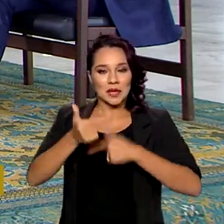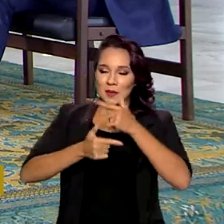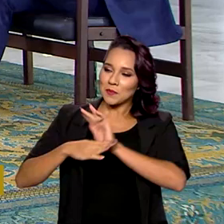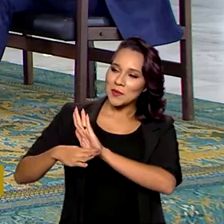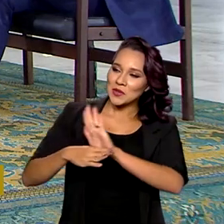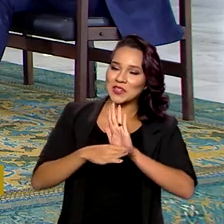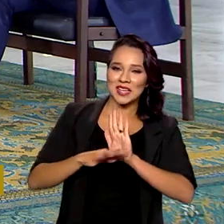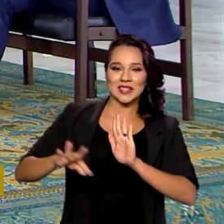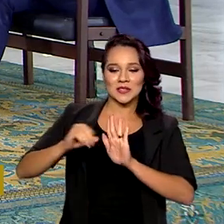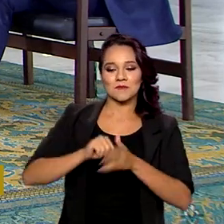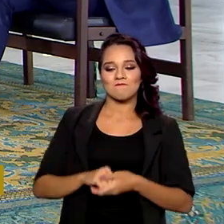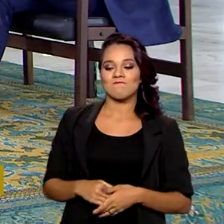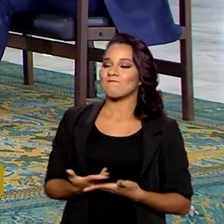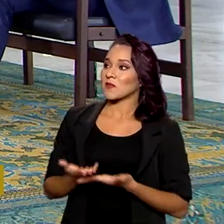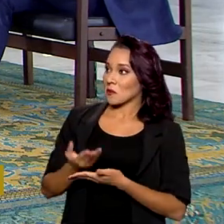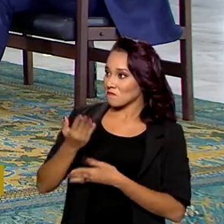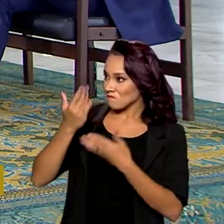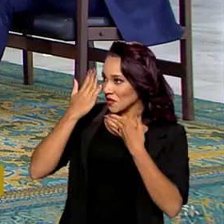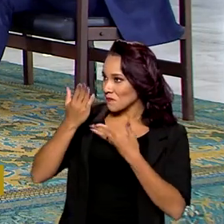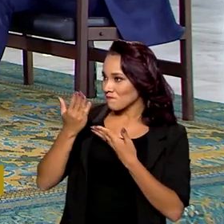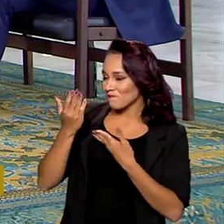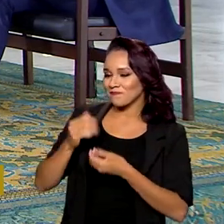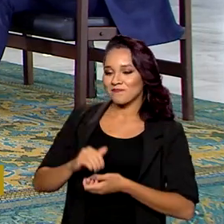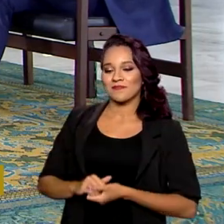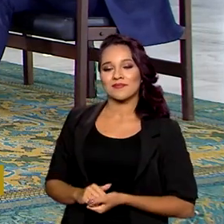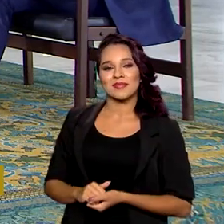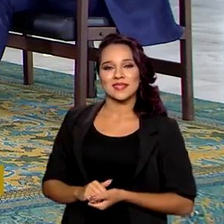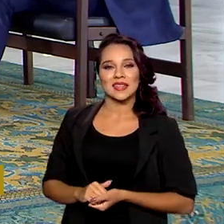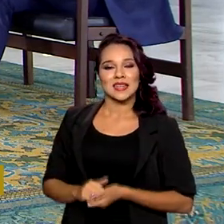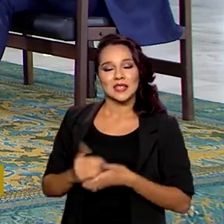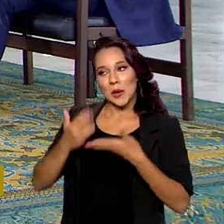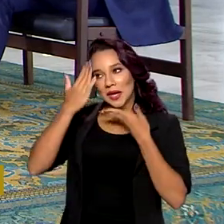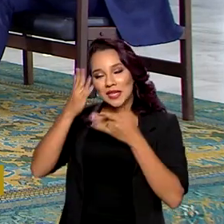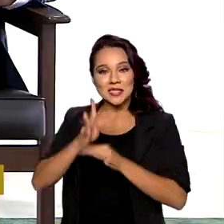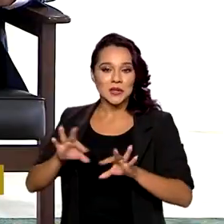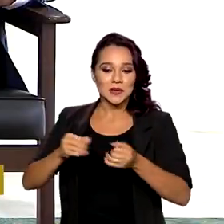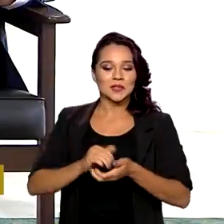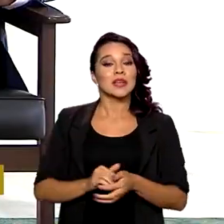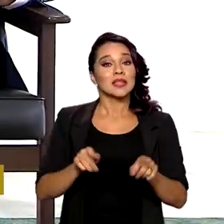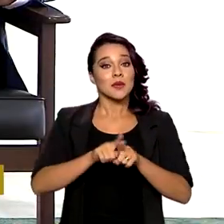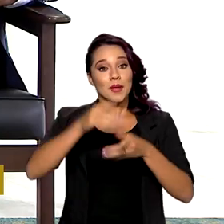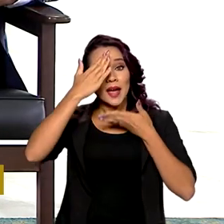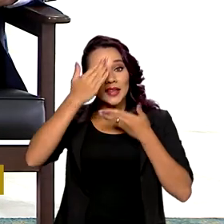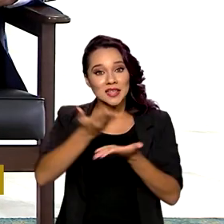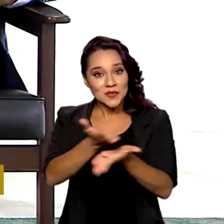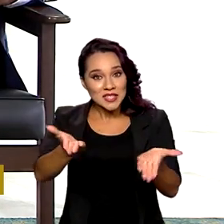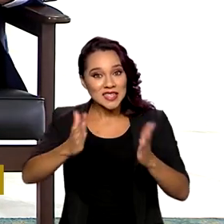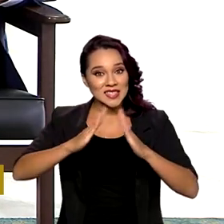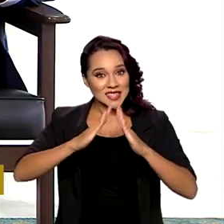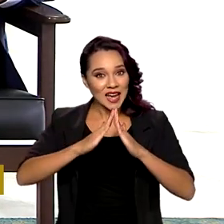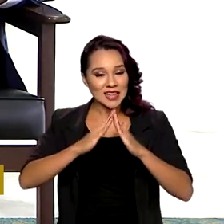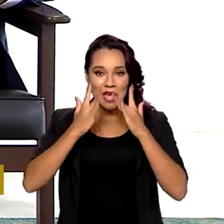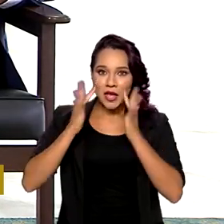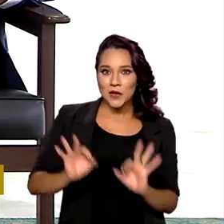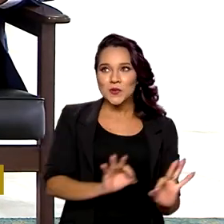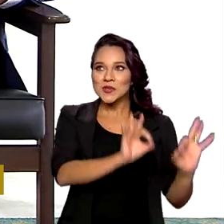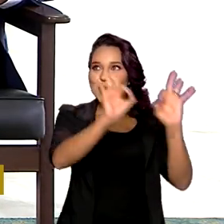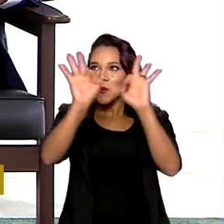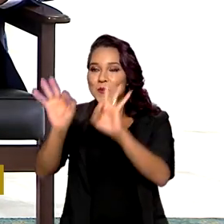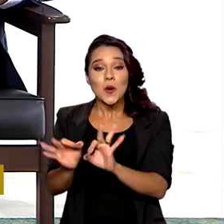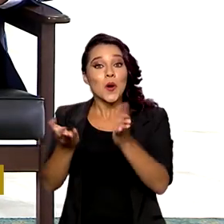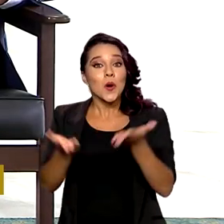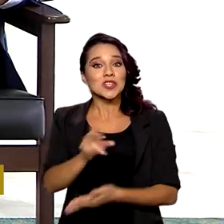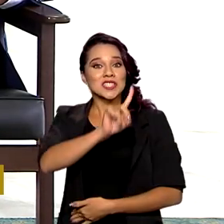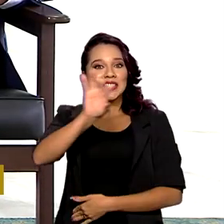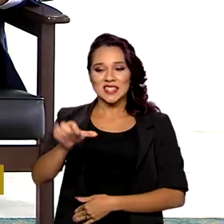nós. Ok, Ricardo. Dado, Major, agradeço novamente a vocês aqui e agradeço também a você de casa que nos acompanhou neste